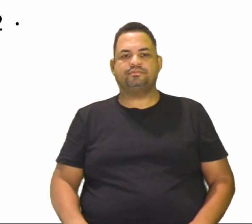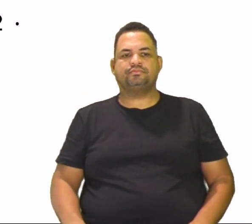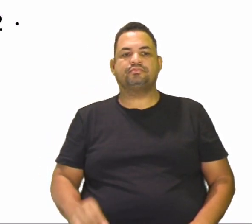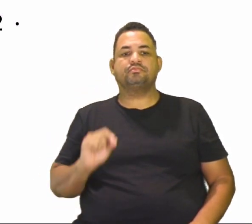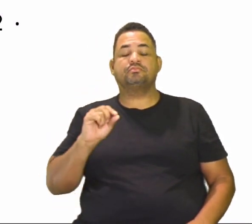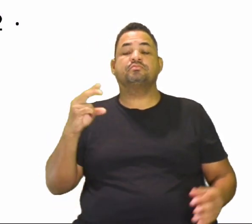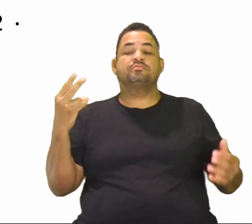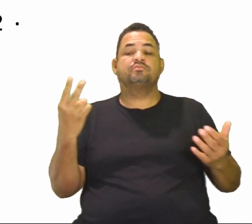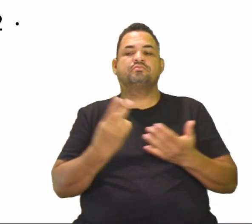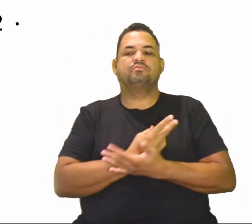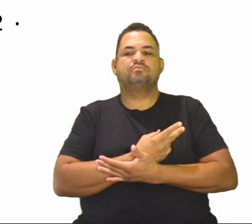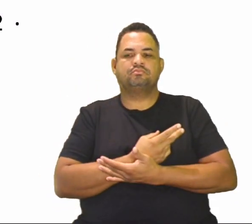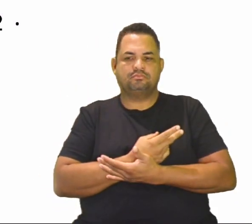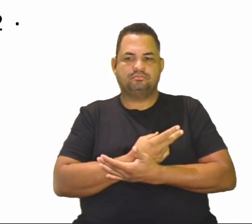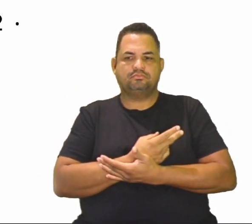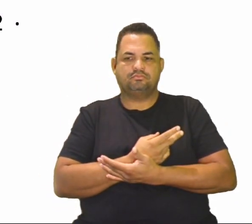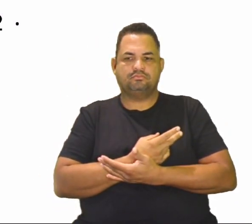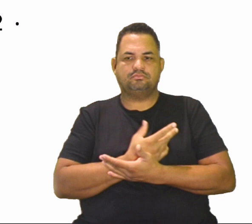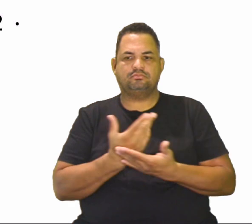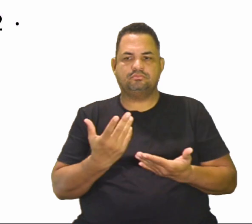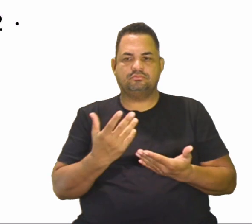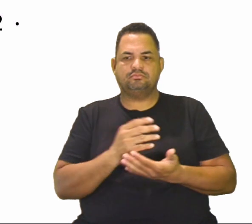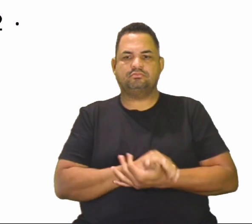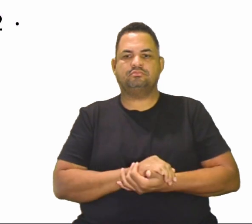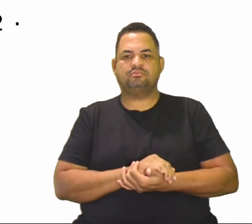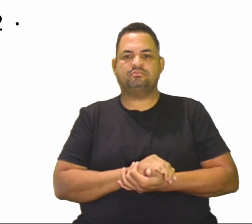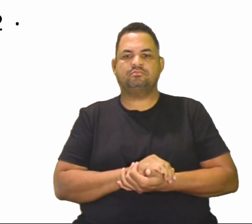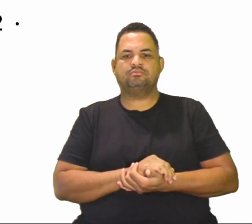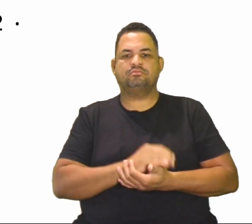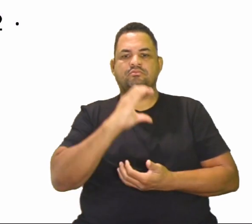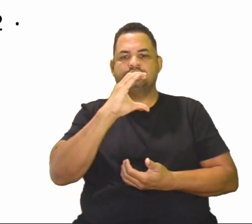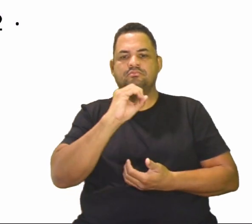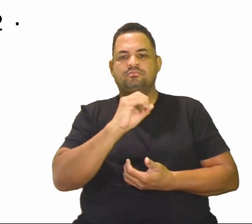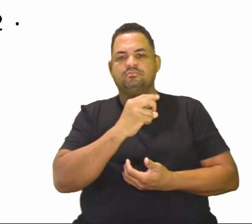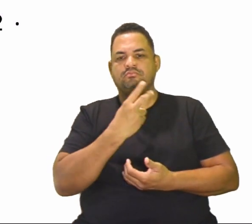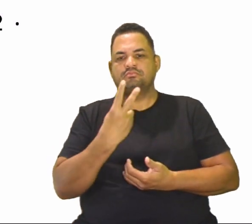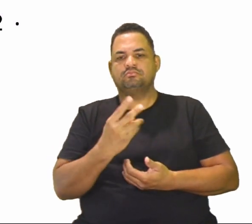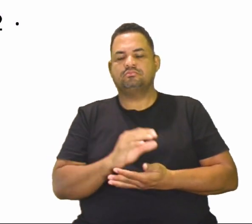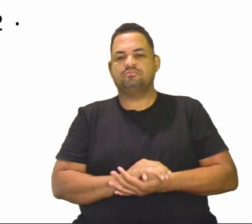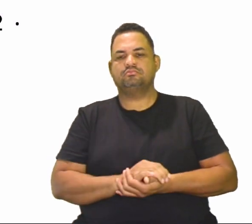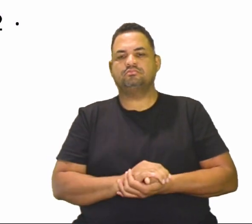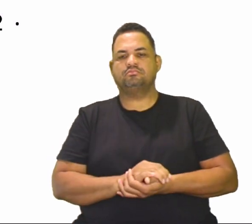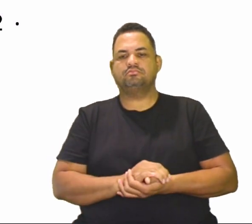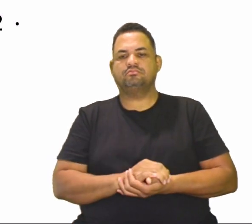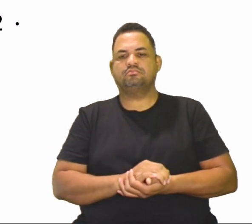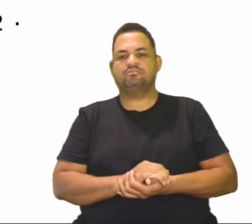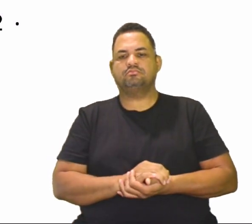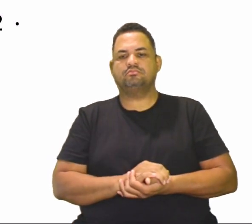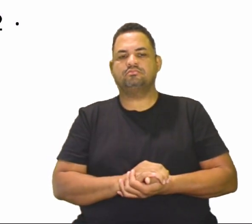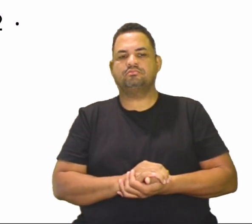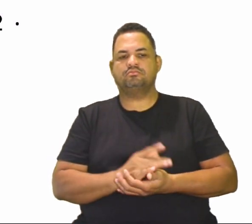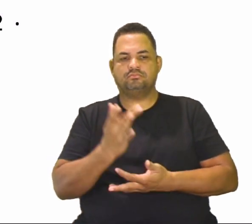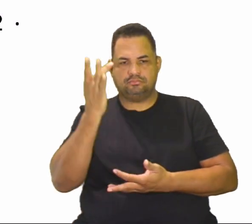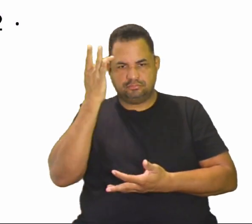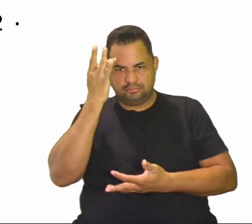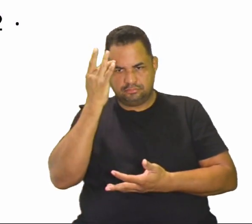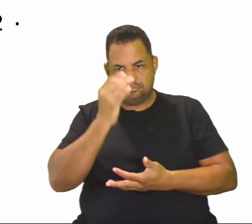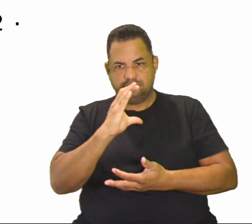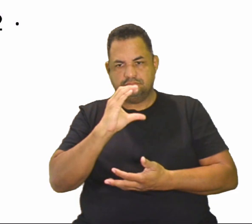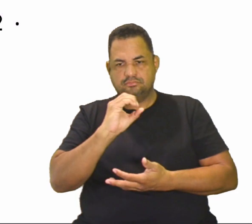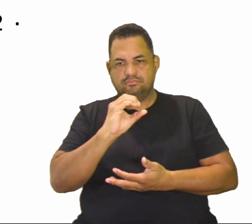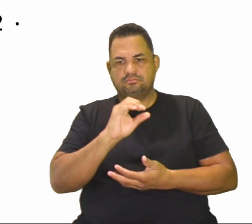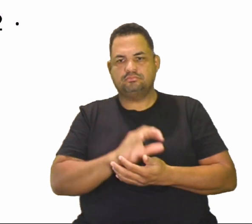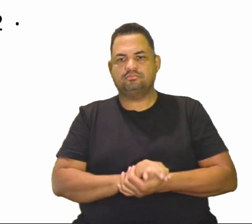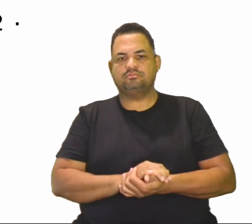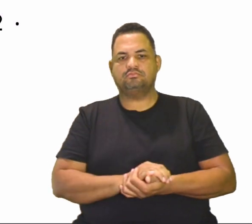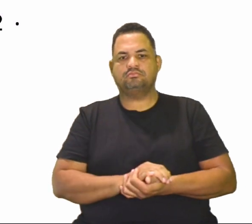que acontece? CO2 é o gás carbônico. Então, um mol de fórmulas de